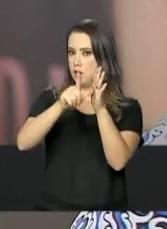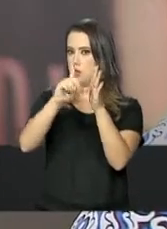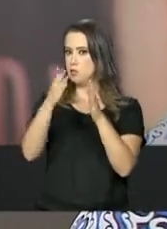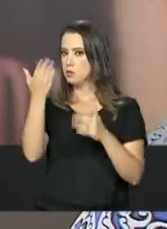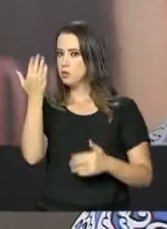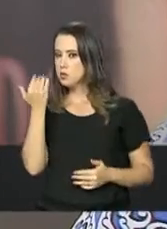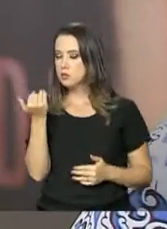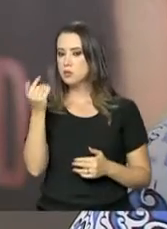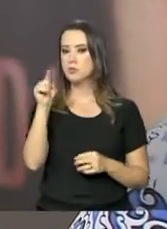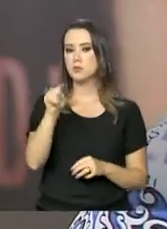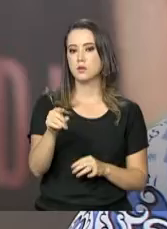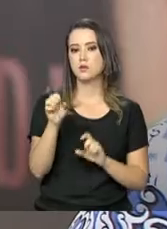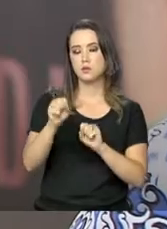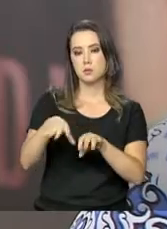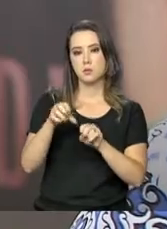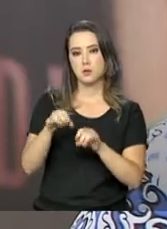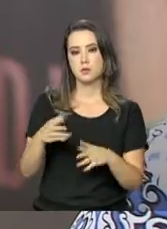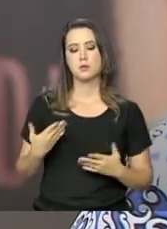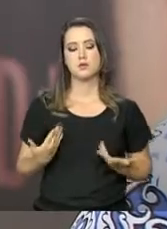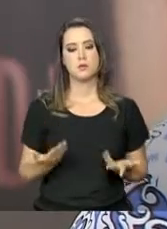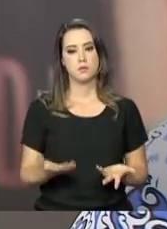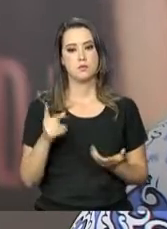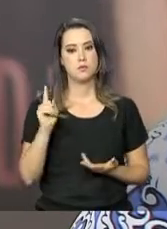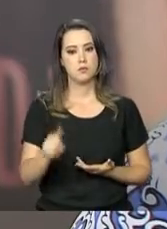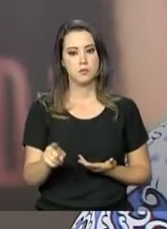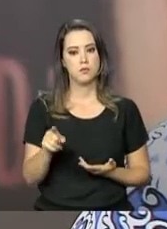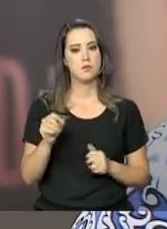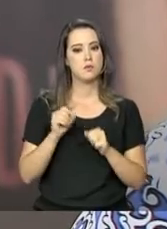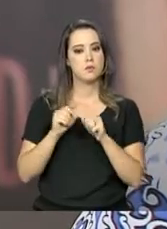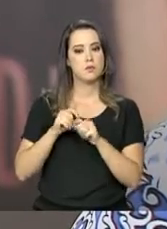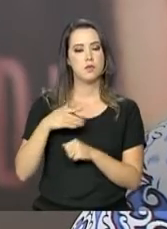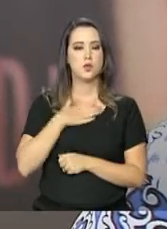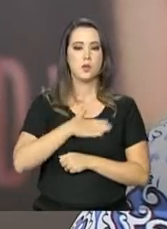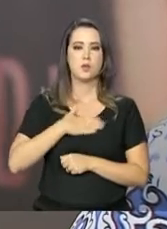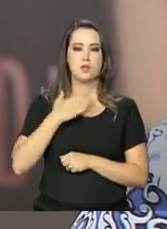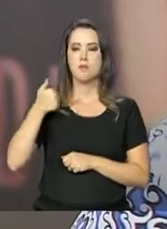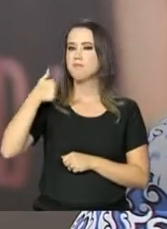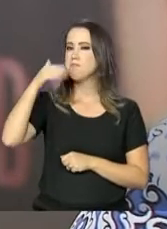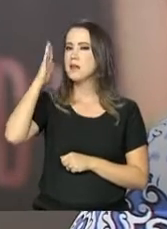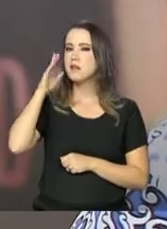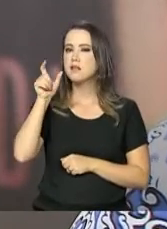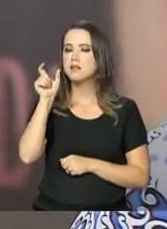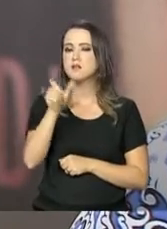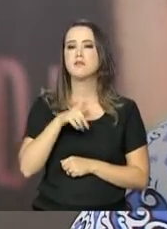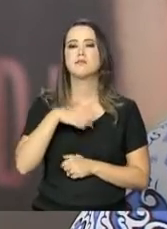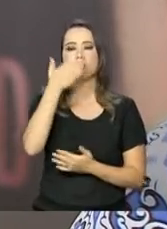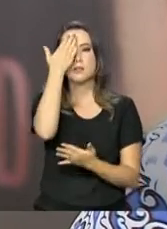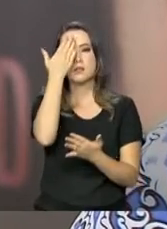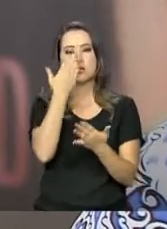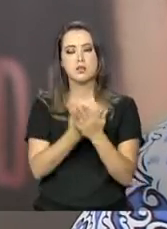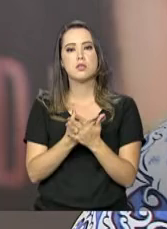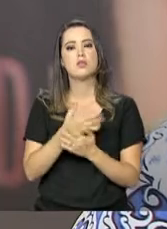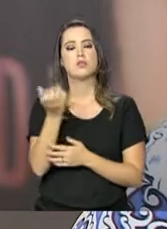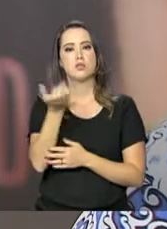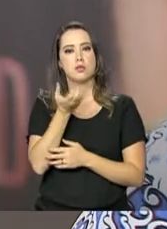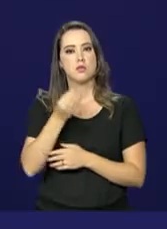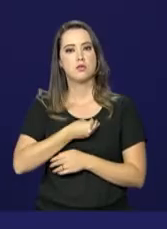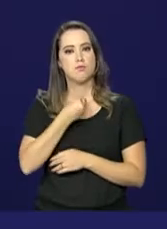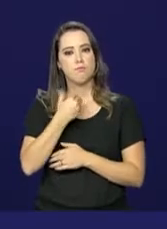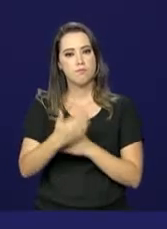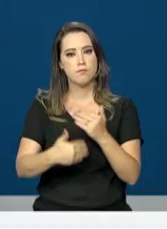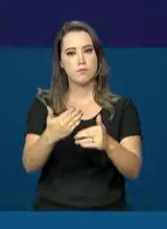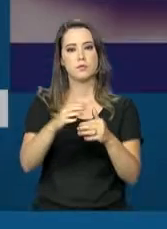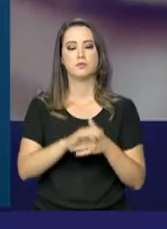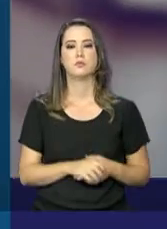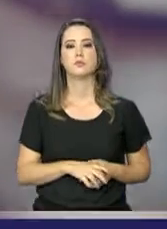sobre educação e acho que é o que faz eu gostar mais ainda e tenho a certeza de que é isso que eu quero levar a minha vida